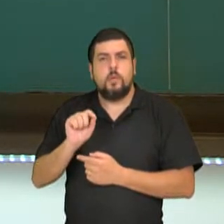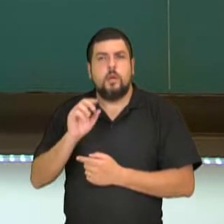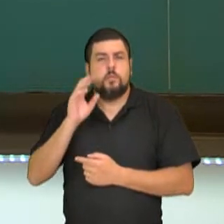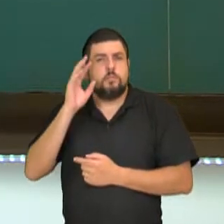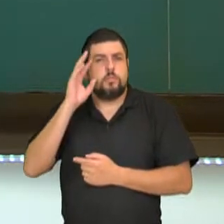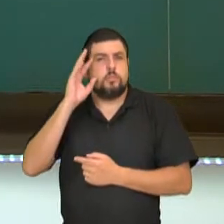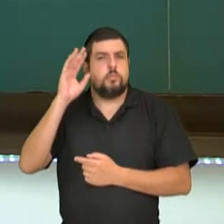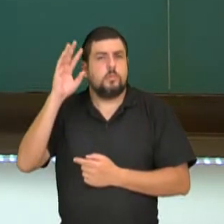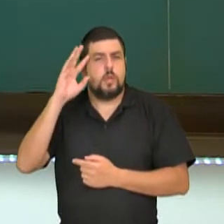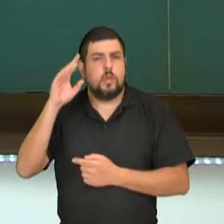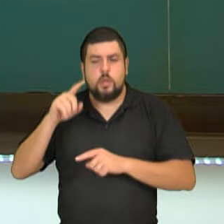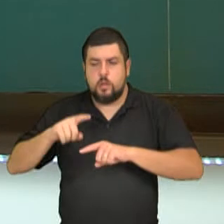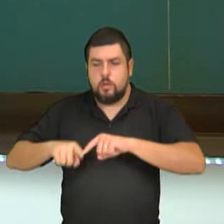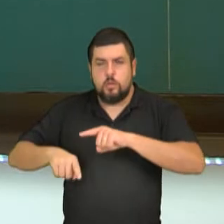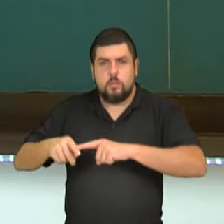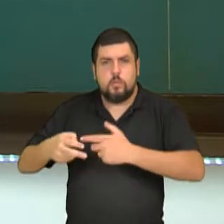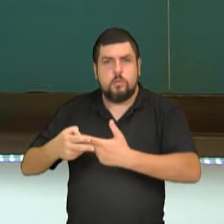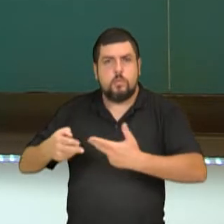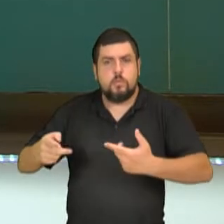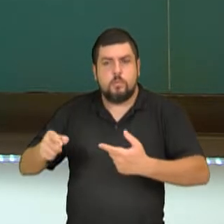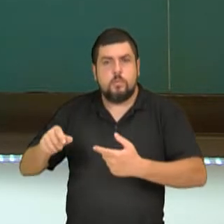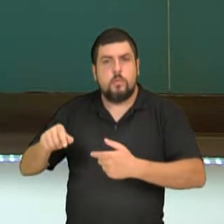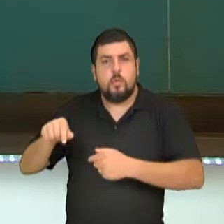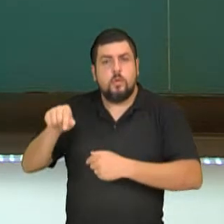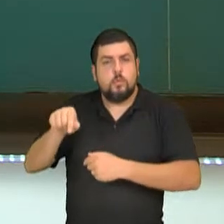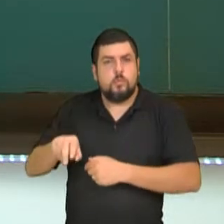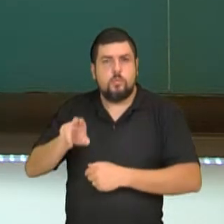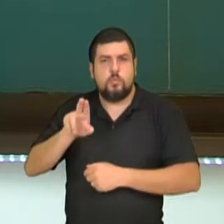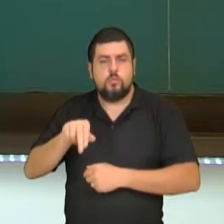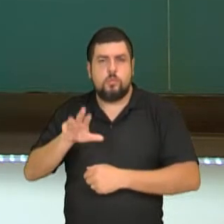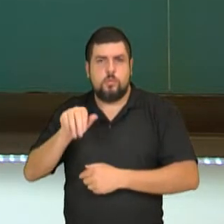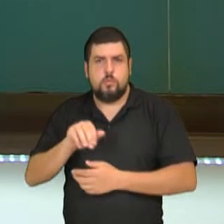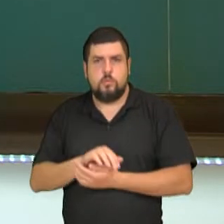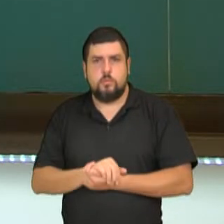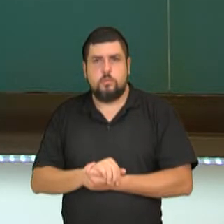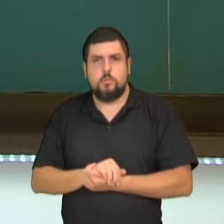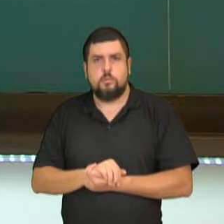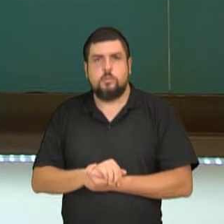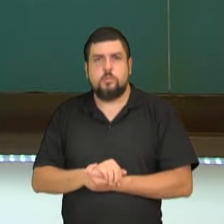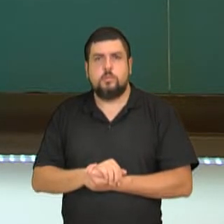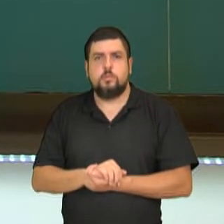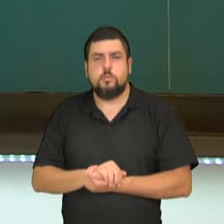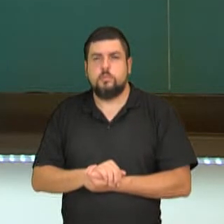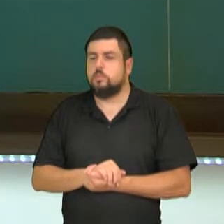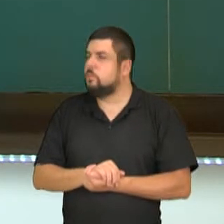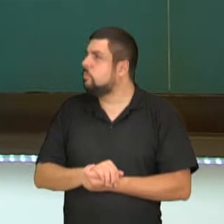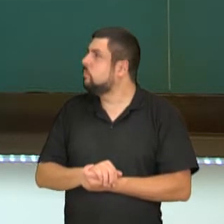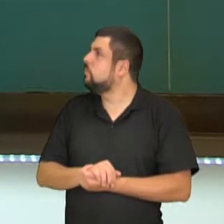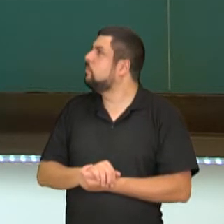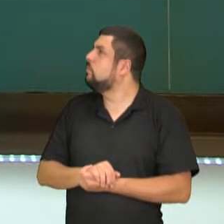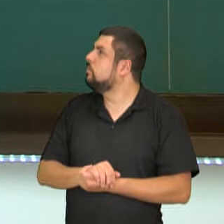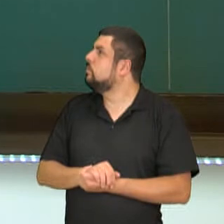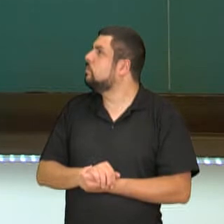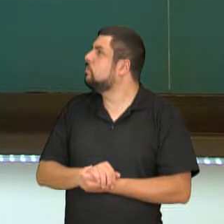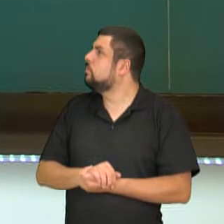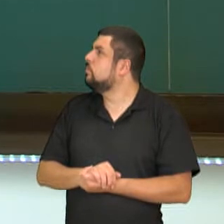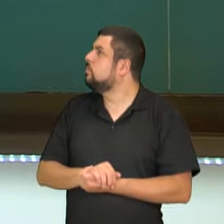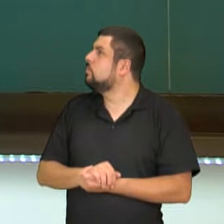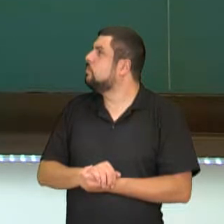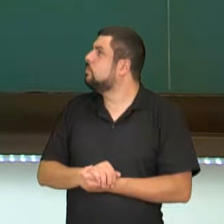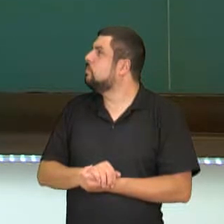indicar um objeto para alguém. Nunca. El uso es demasiado común también en las